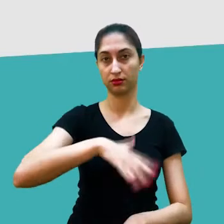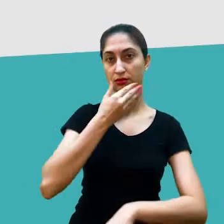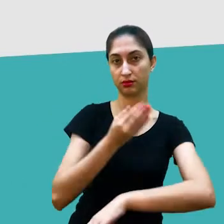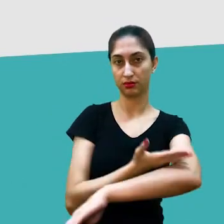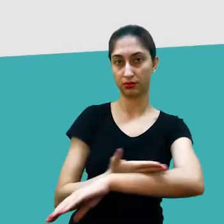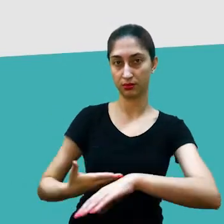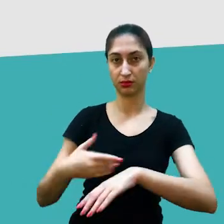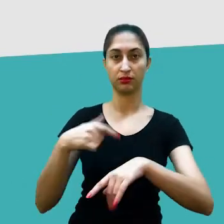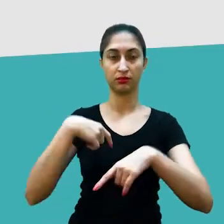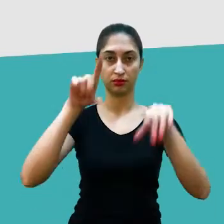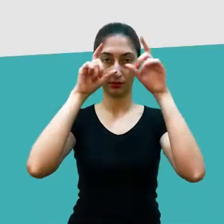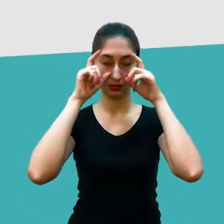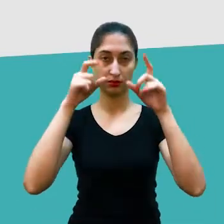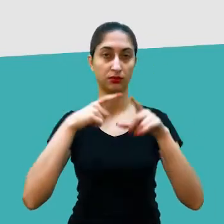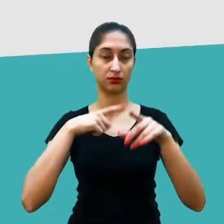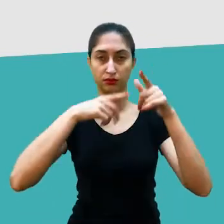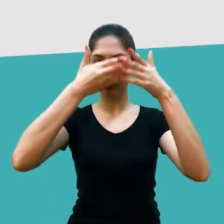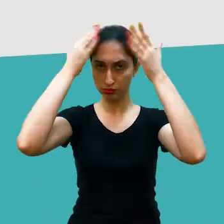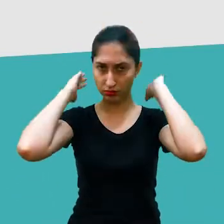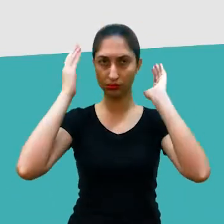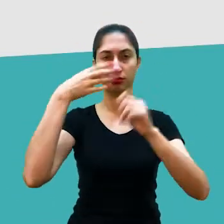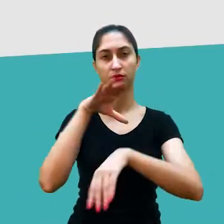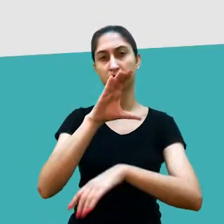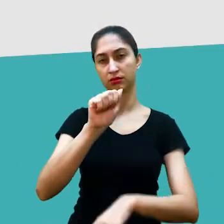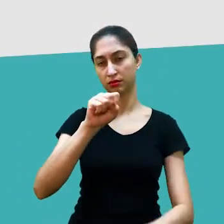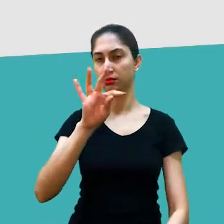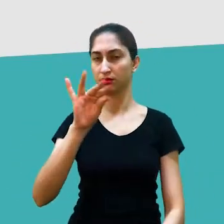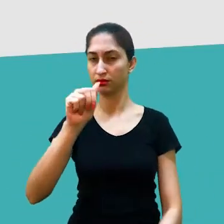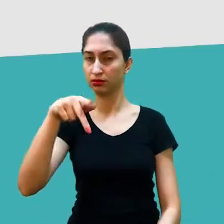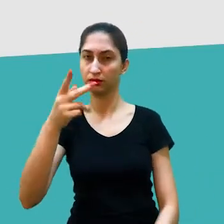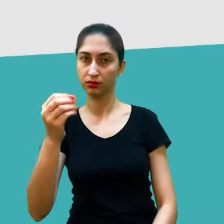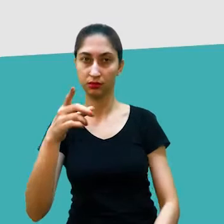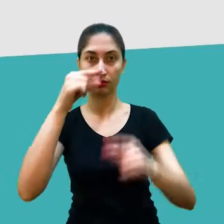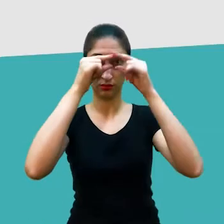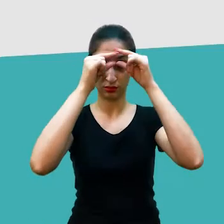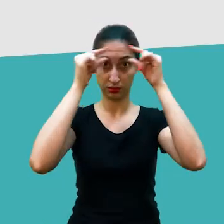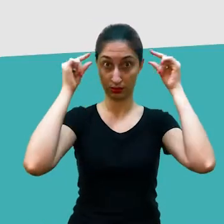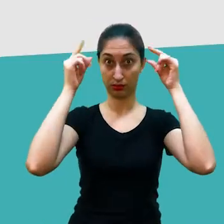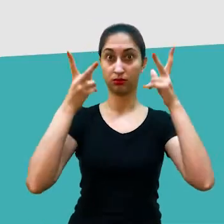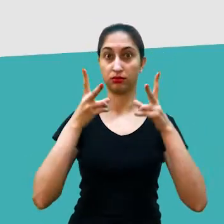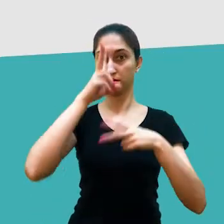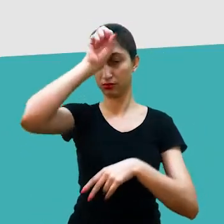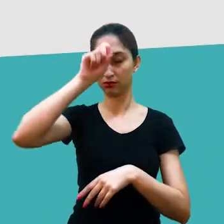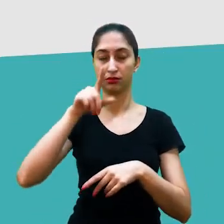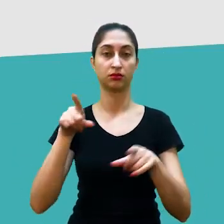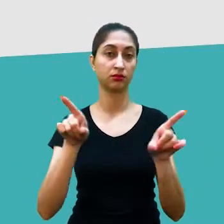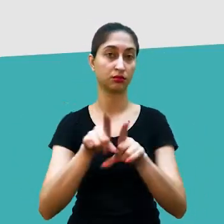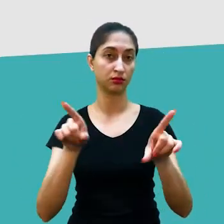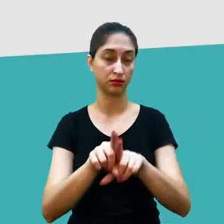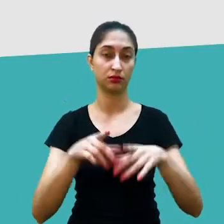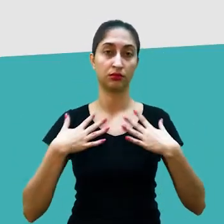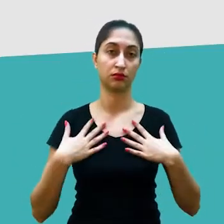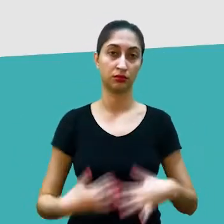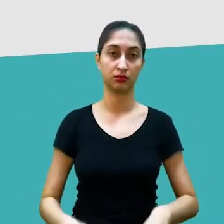eu uso óculos, tenho um cabelo curto, castanho escuro, sobrancelhas são mais expressivas, eu me visto